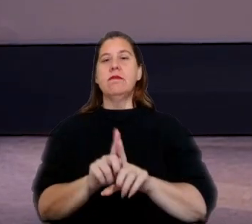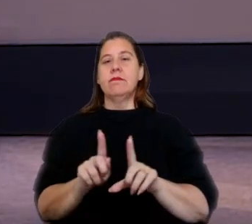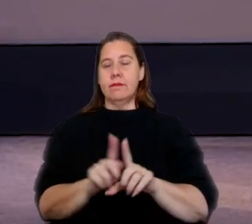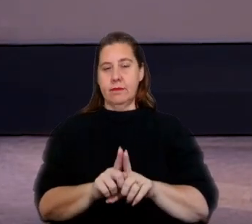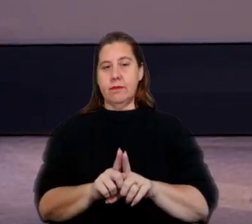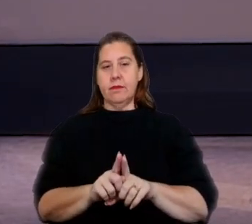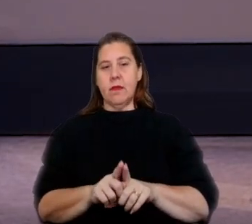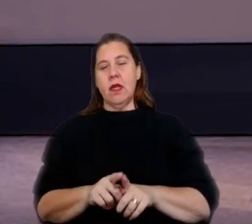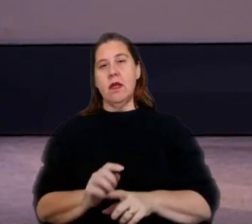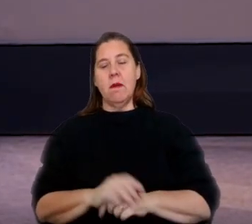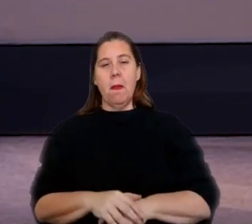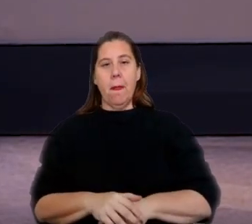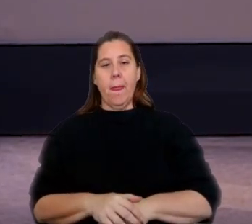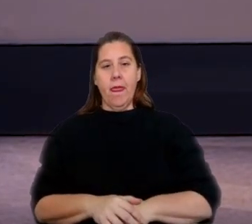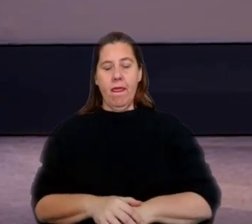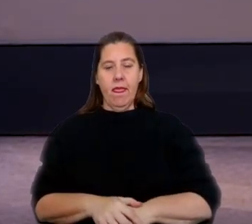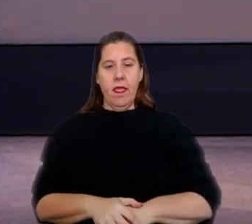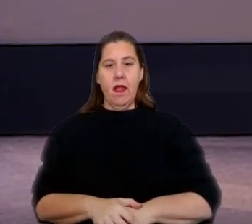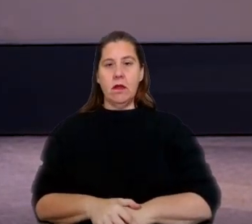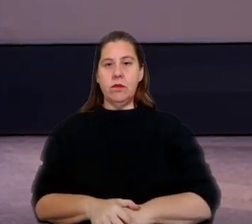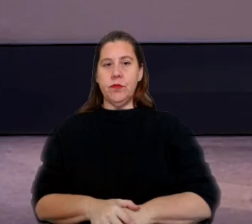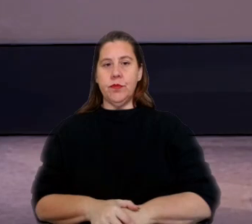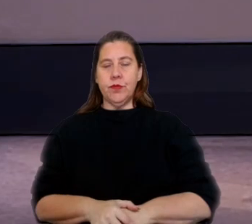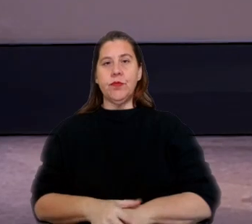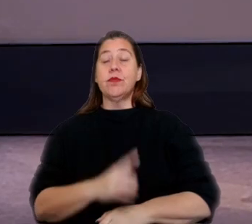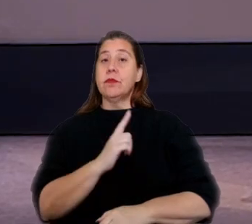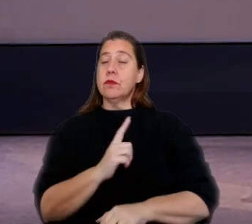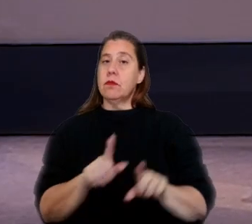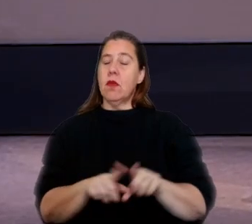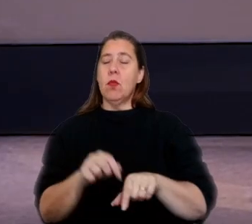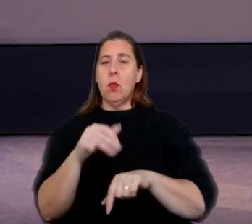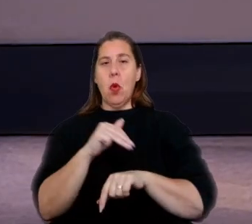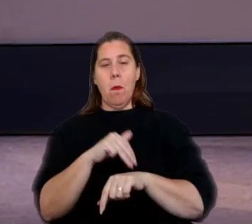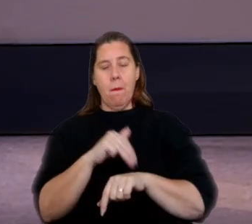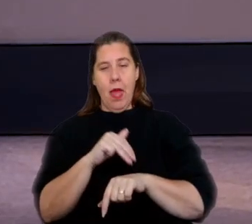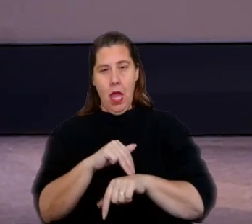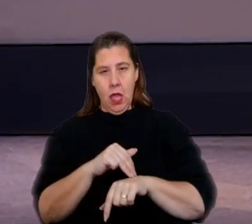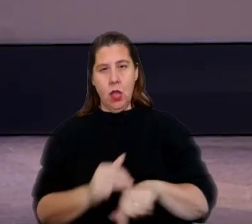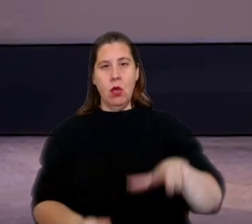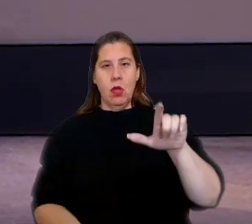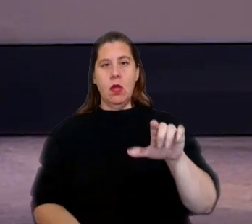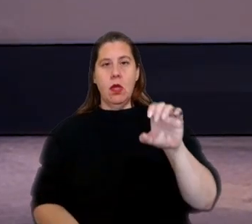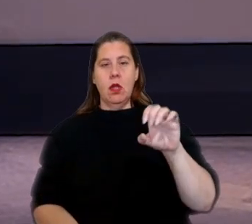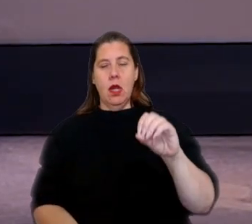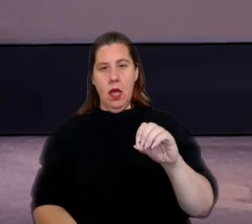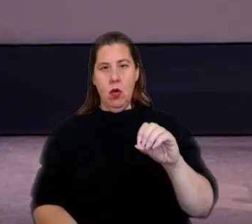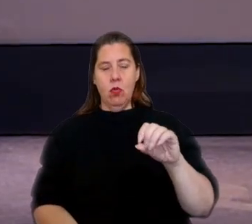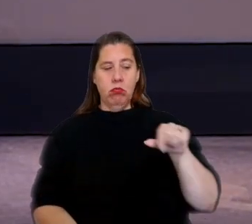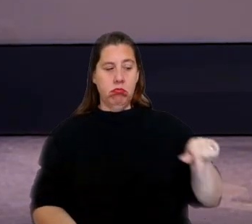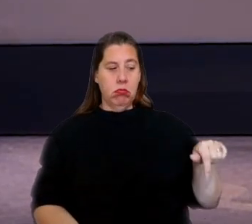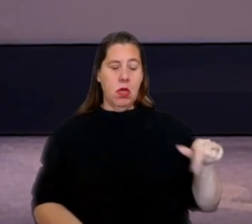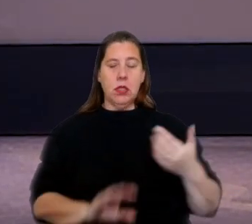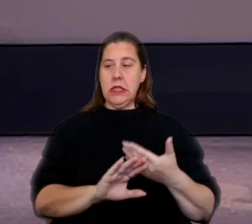Dom. Então se vê que são colaboradores talvez frequentes aí a partir de agora. Tem uma hora quando o Léo tá separado